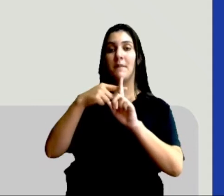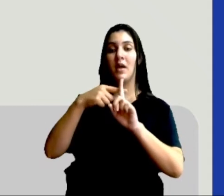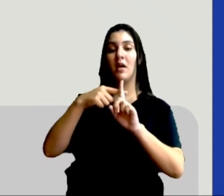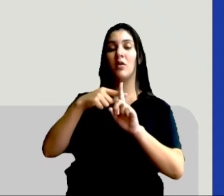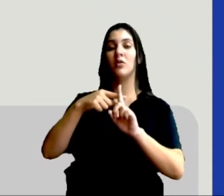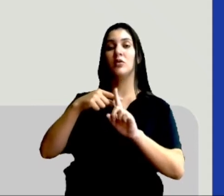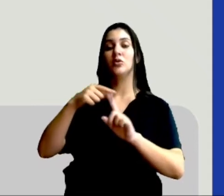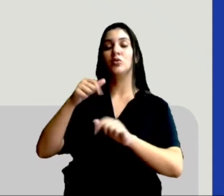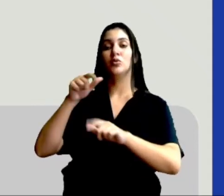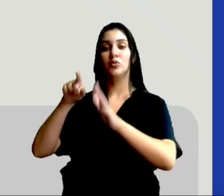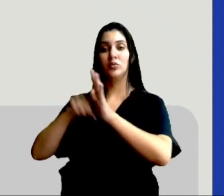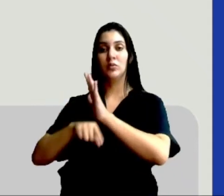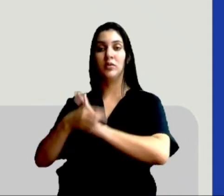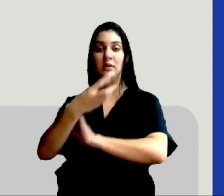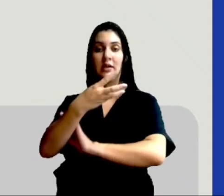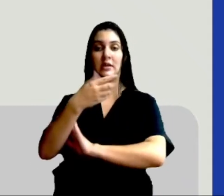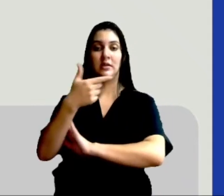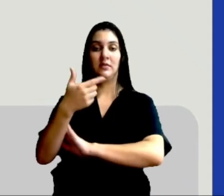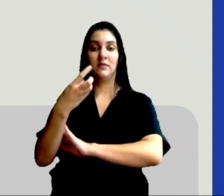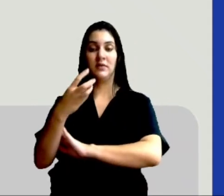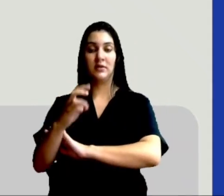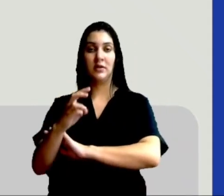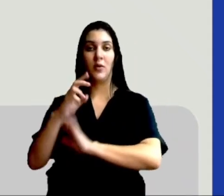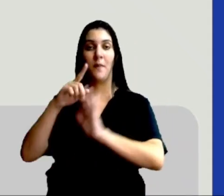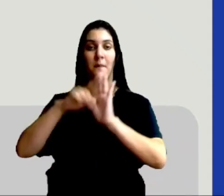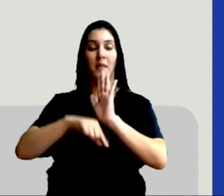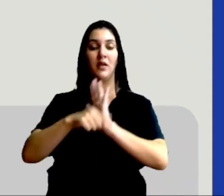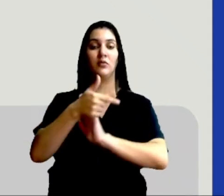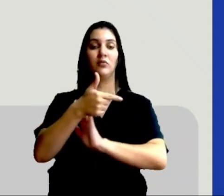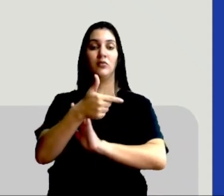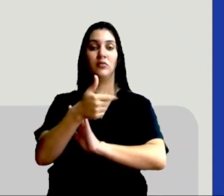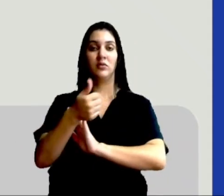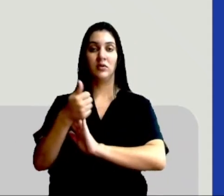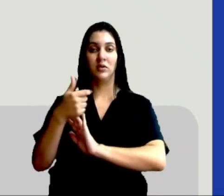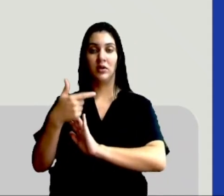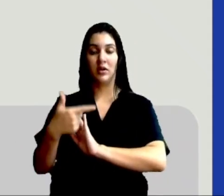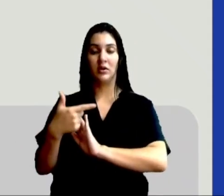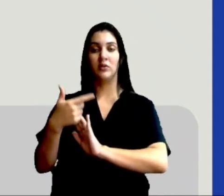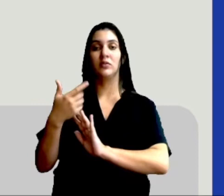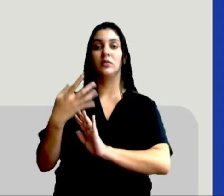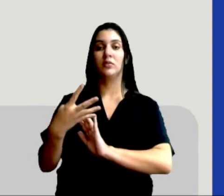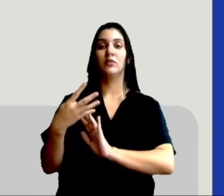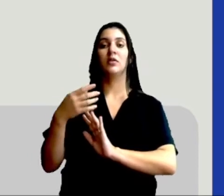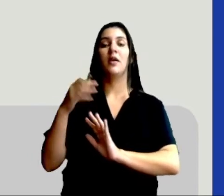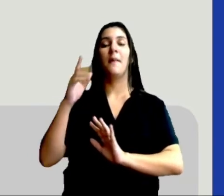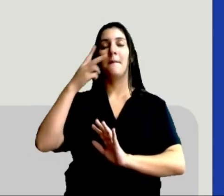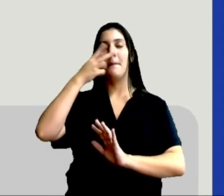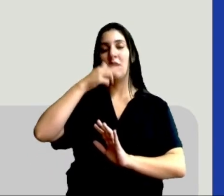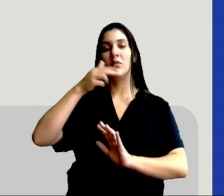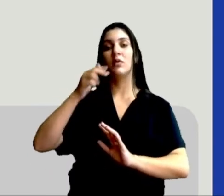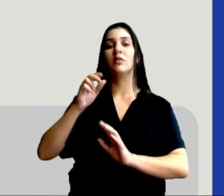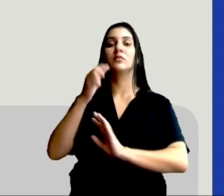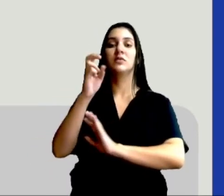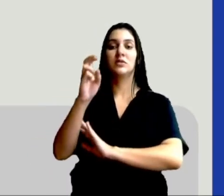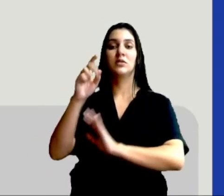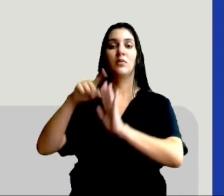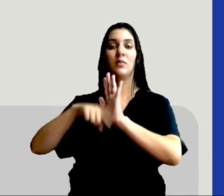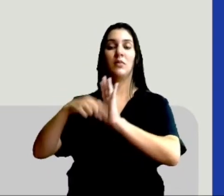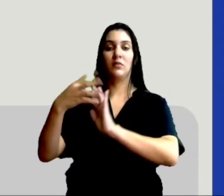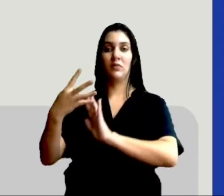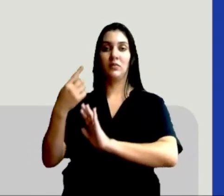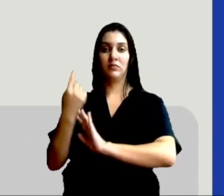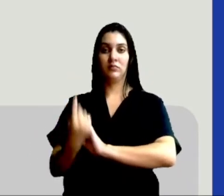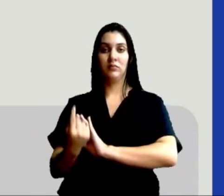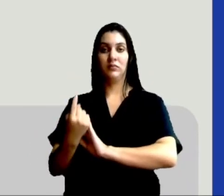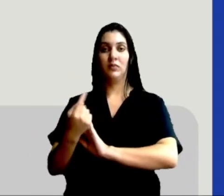menor. 325 menos 214. A mesma coisa, a ordem das unidades. 5 menos 4,